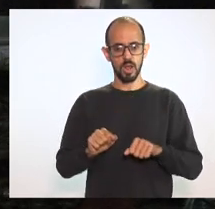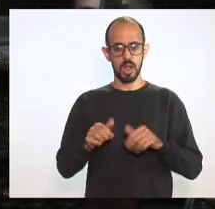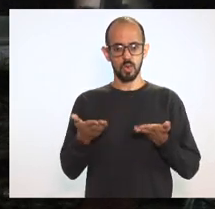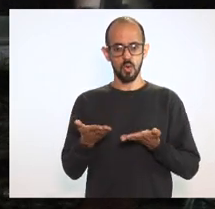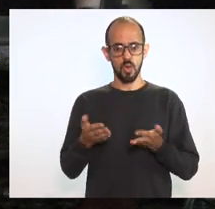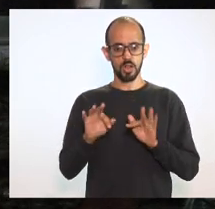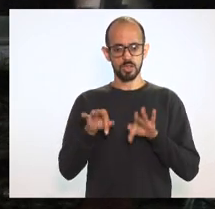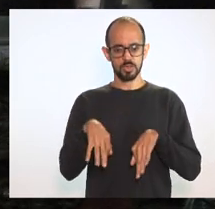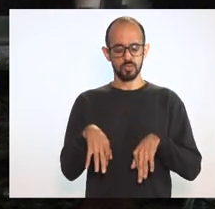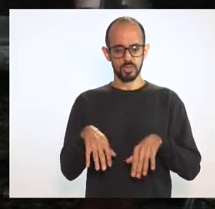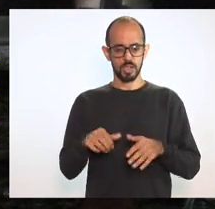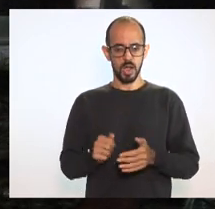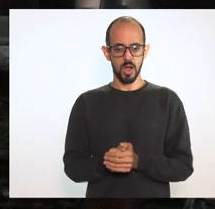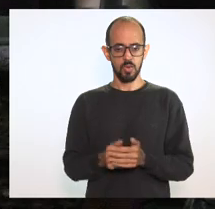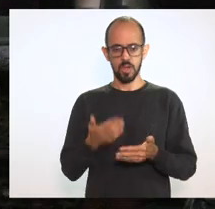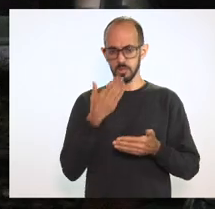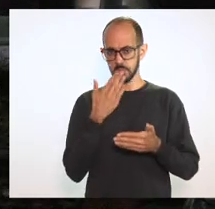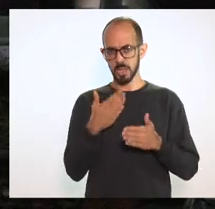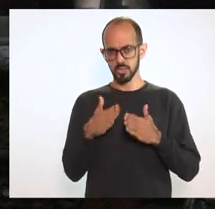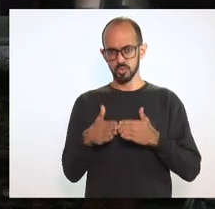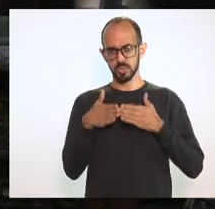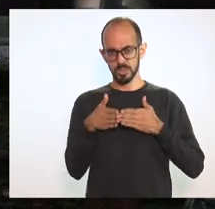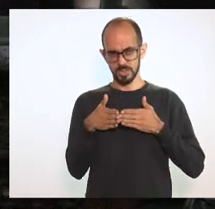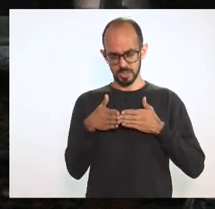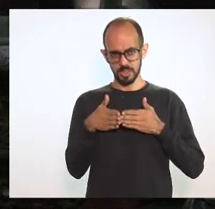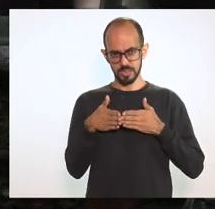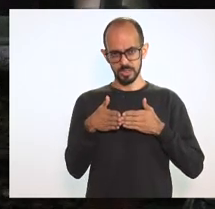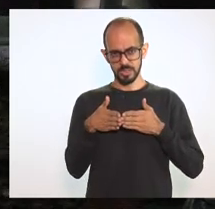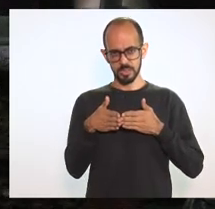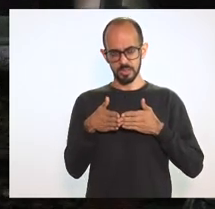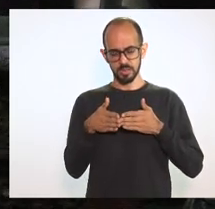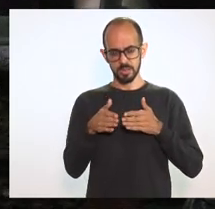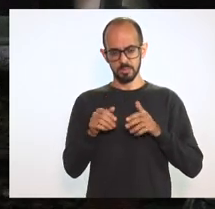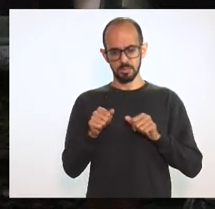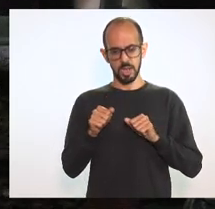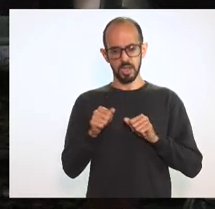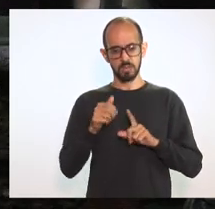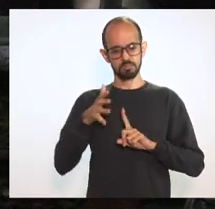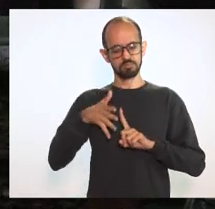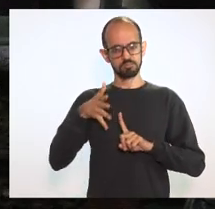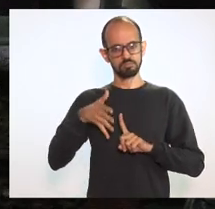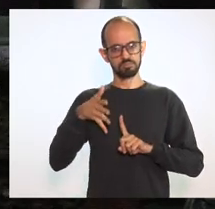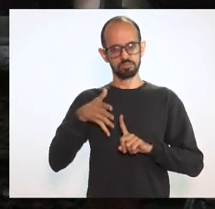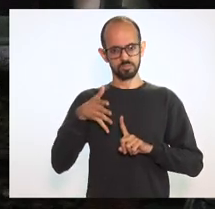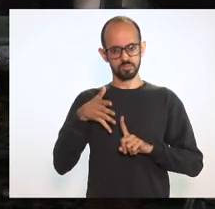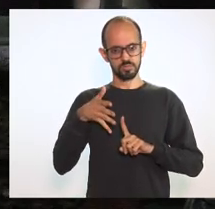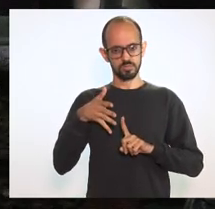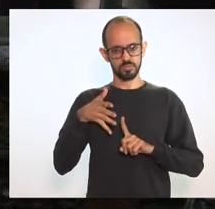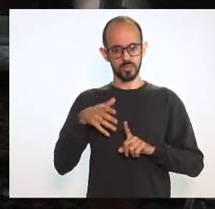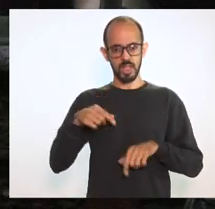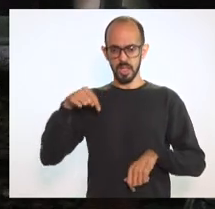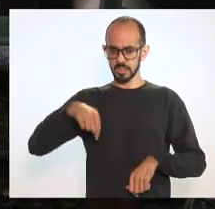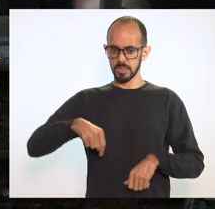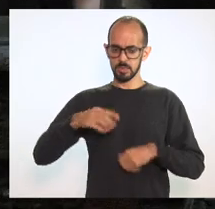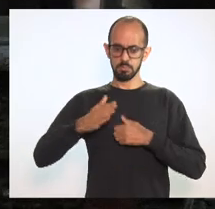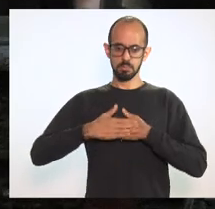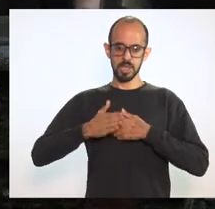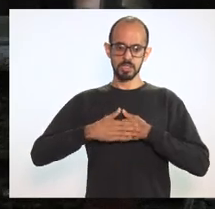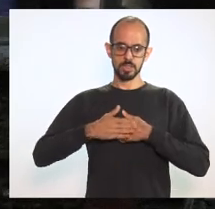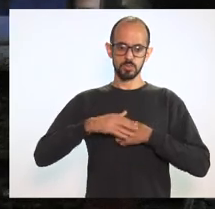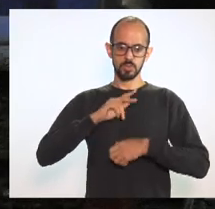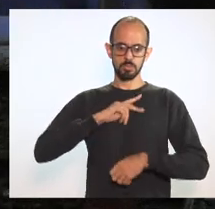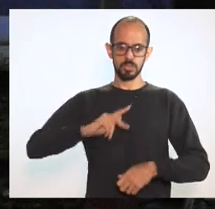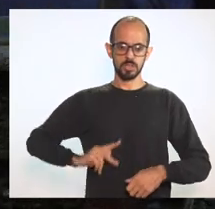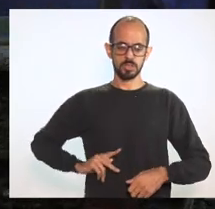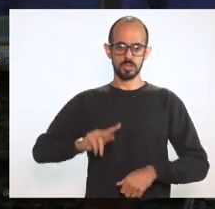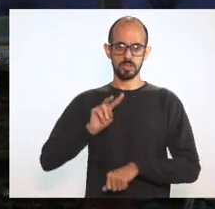final. Peço licença para fazer uso da palavra aqui da presidência interina, tendo